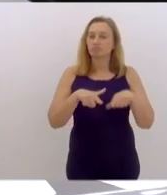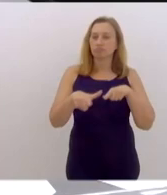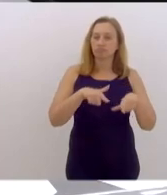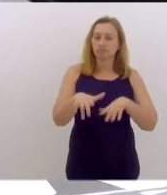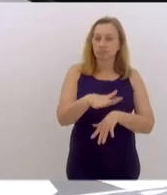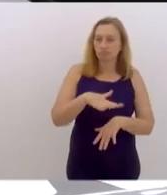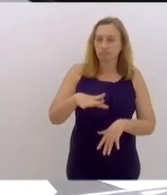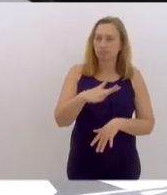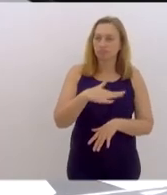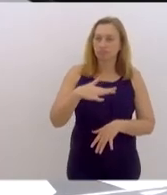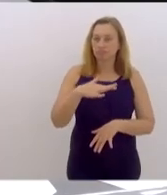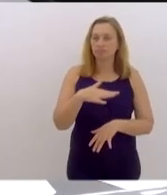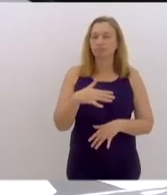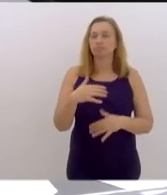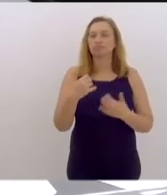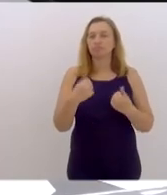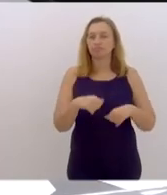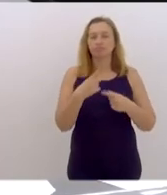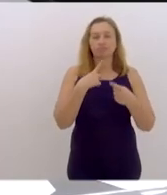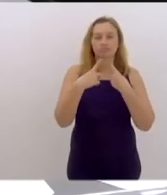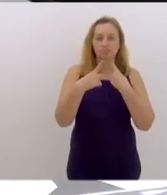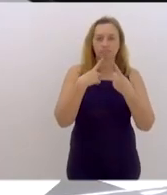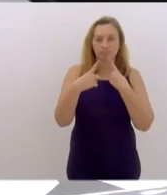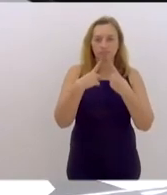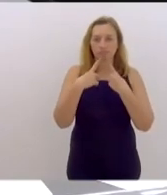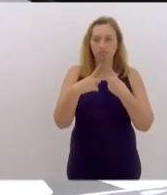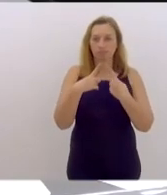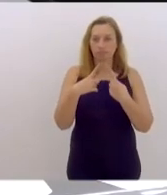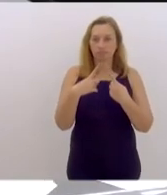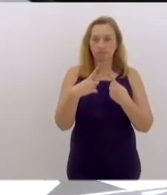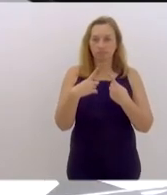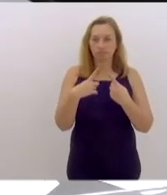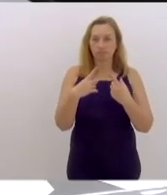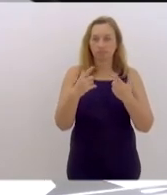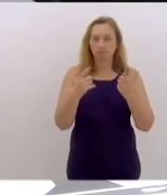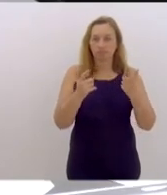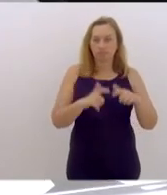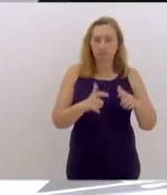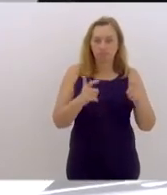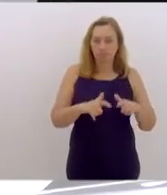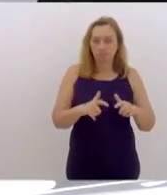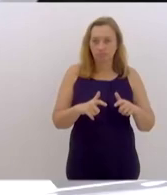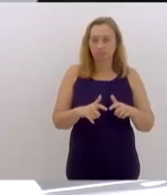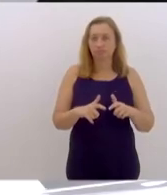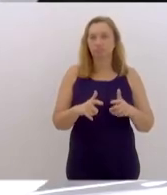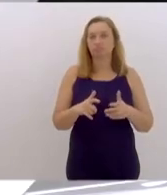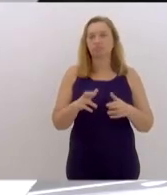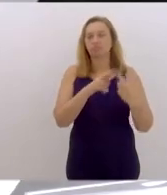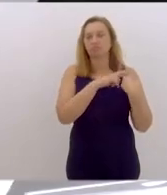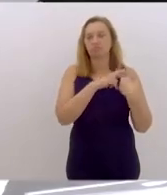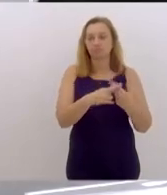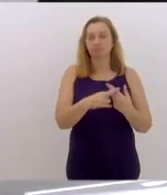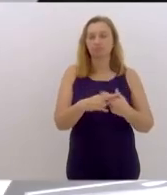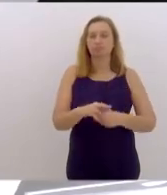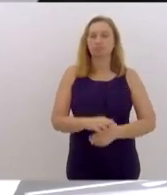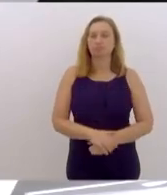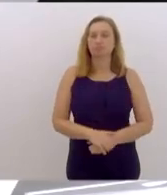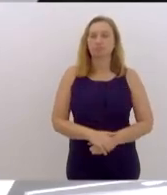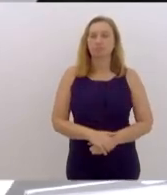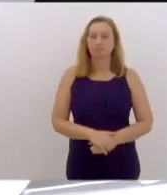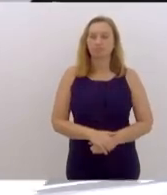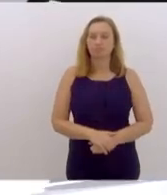na área temos que ter diálogo com os atores locais definindo o responsabilidade